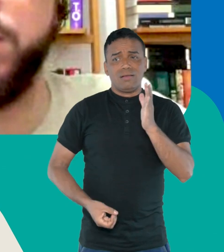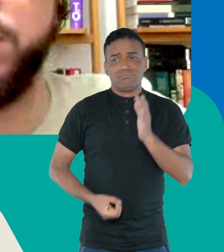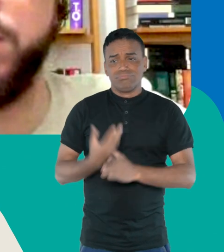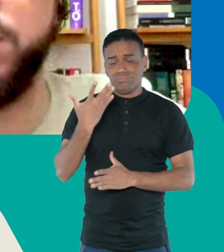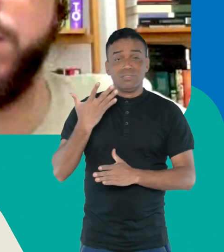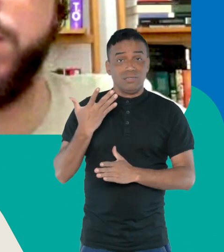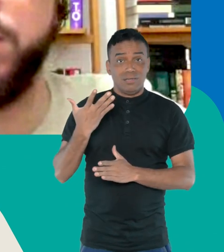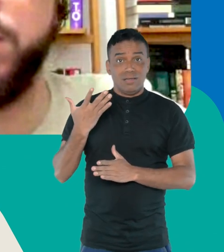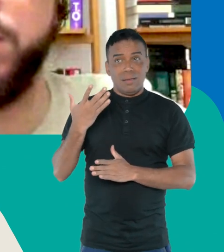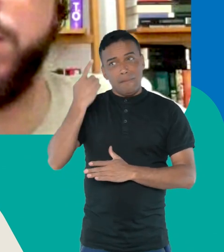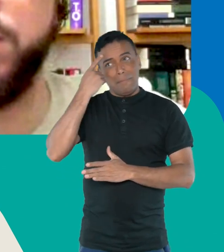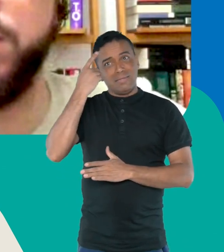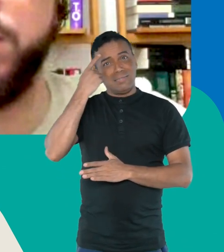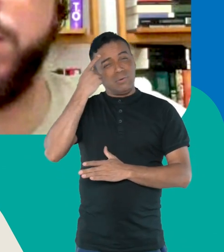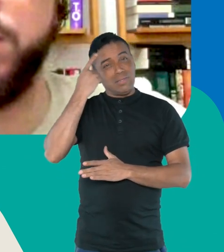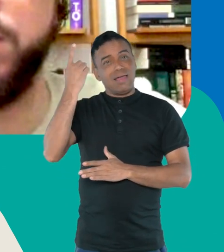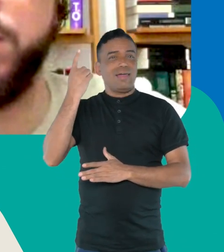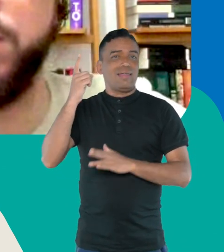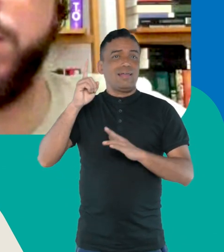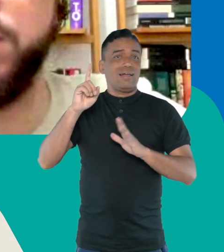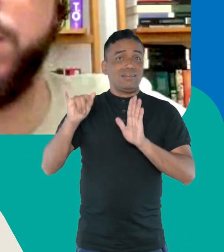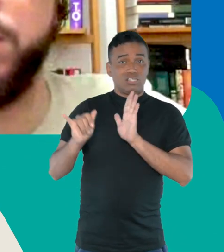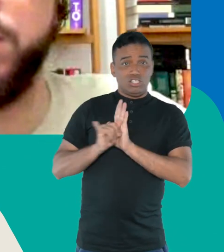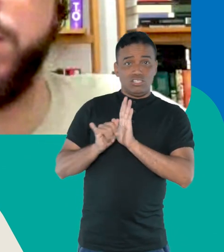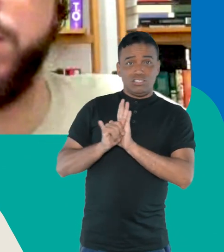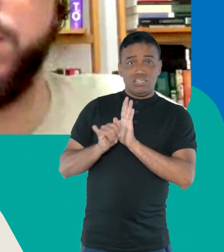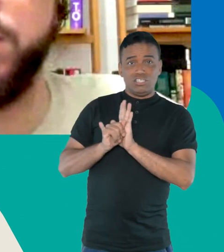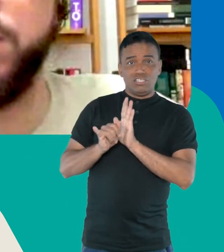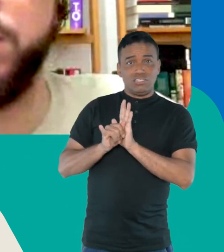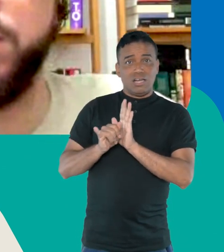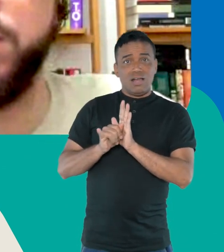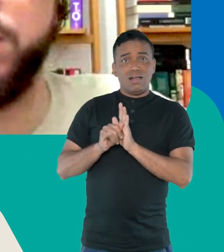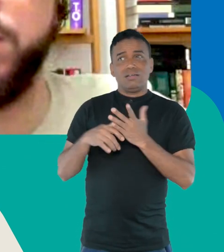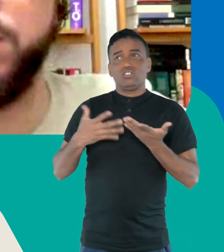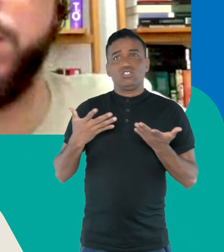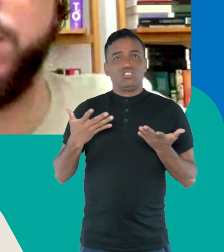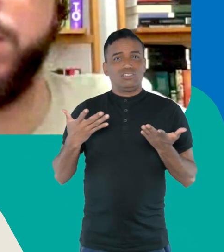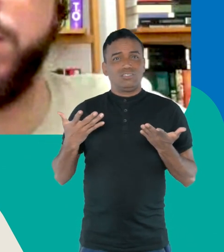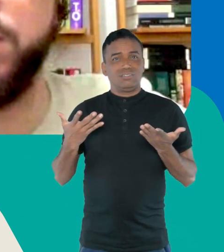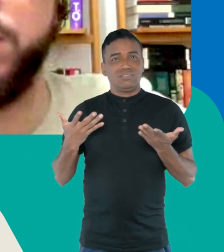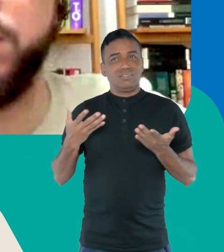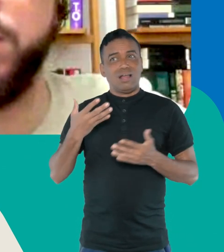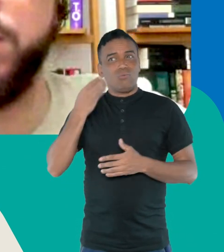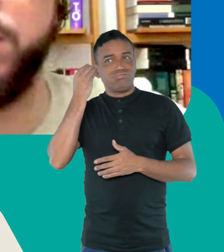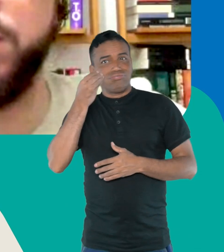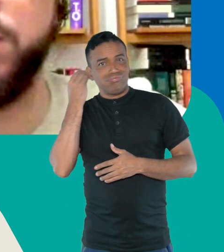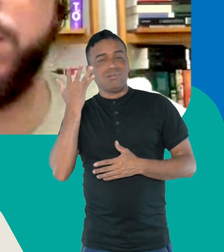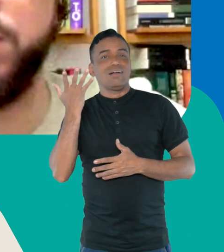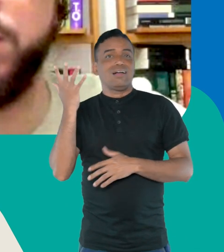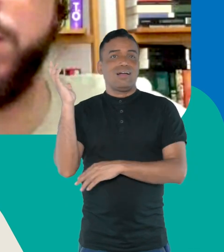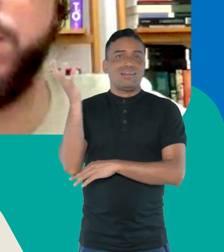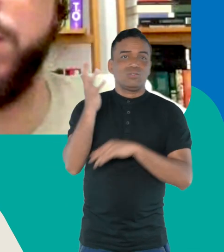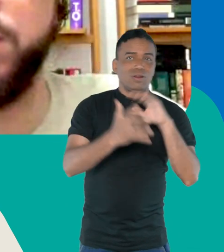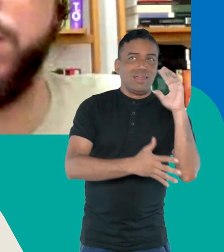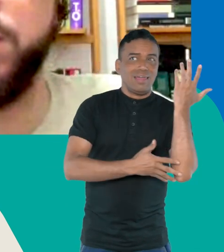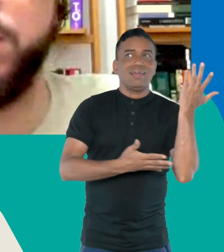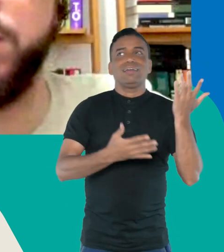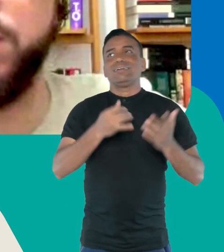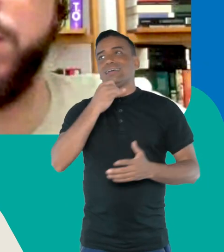inclusive pensando numa ideia até de identidade, de experimentar a dor, a amargura, a